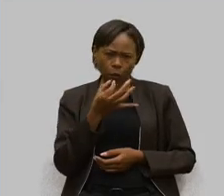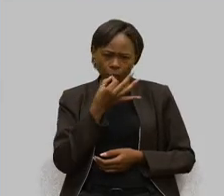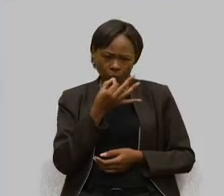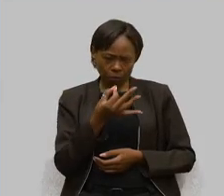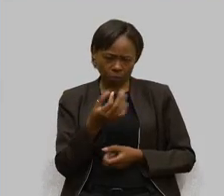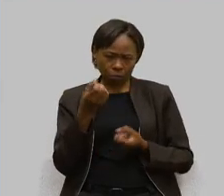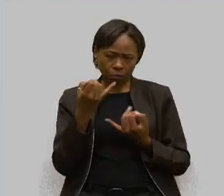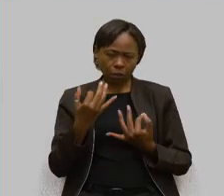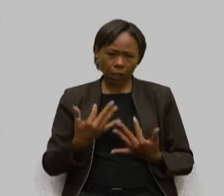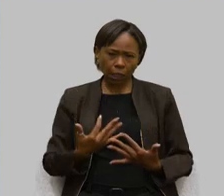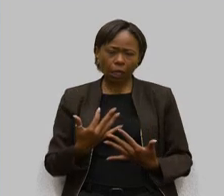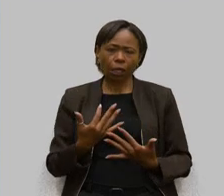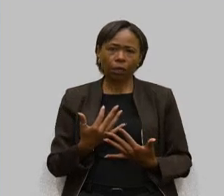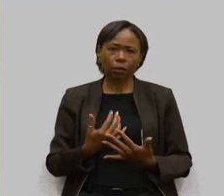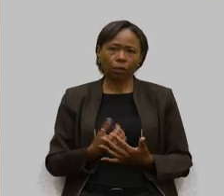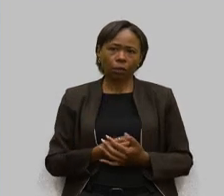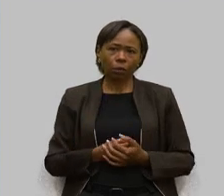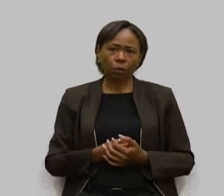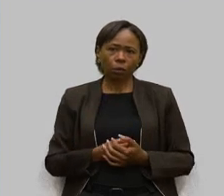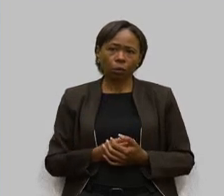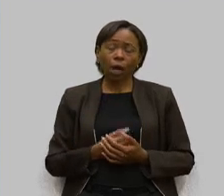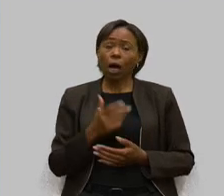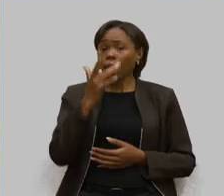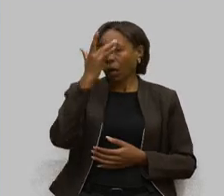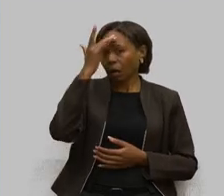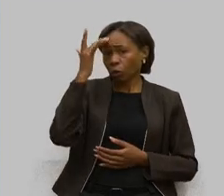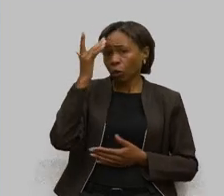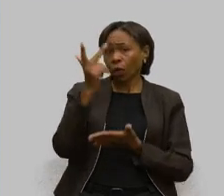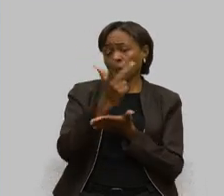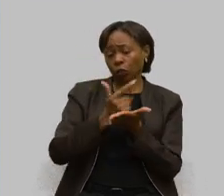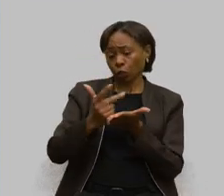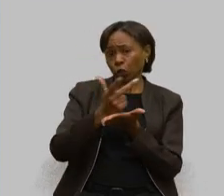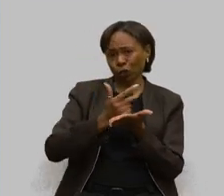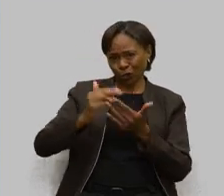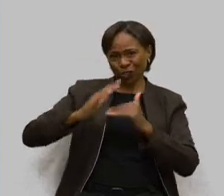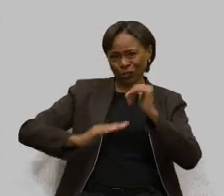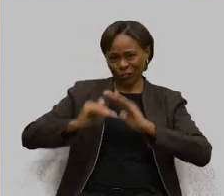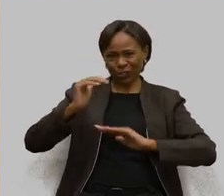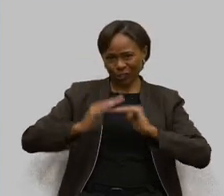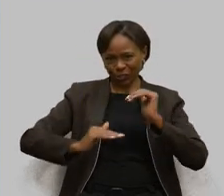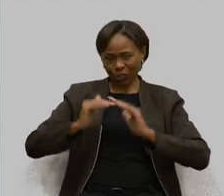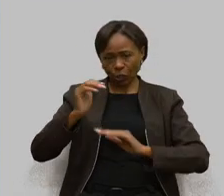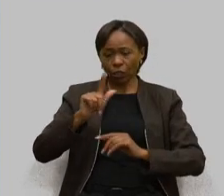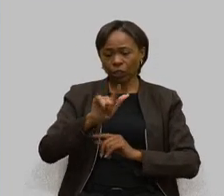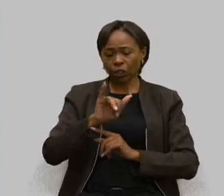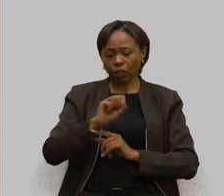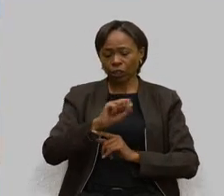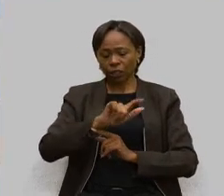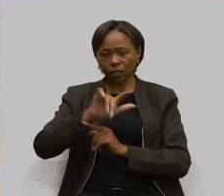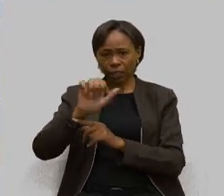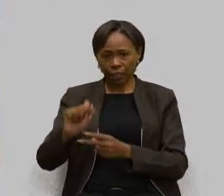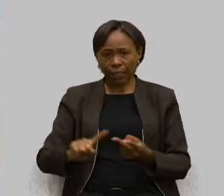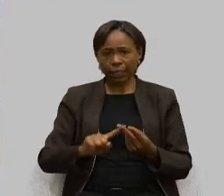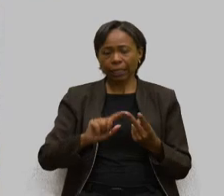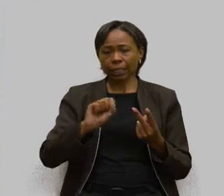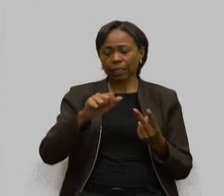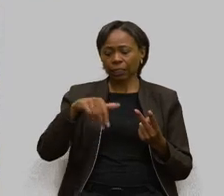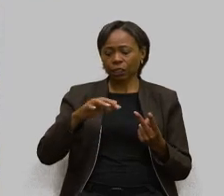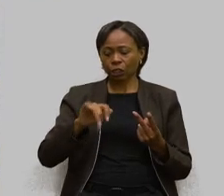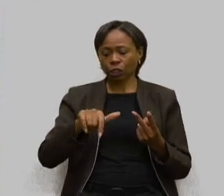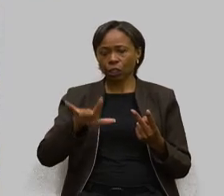dos nomes dos ilustradores do livro tão importante quanto e Gisele Vargas Santiago